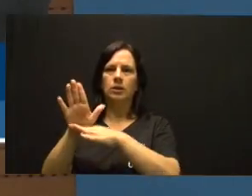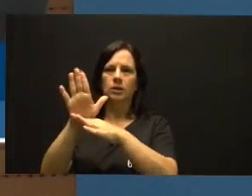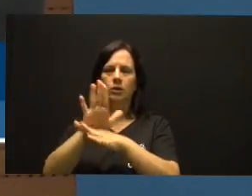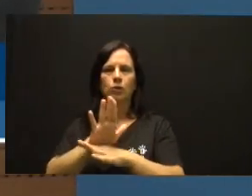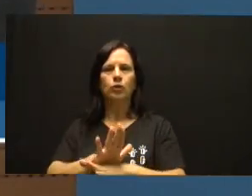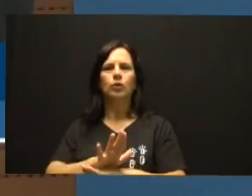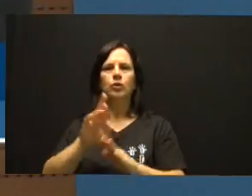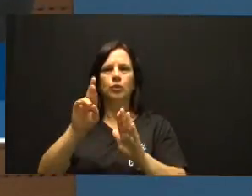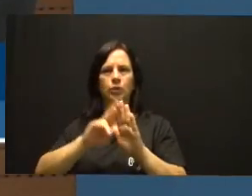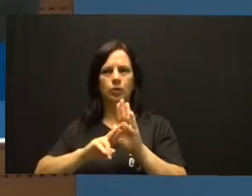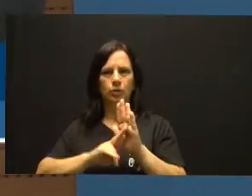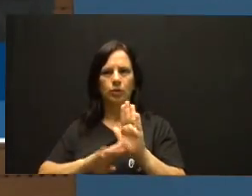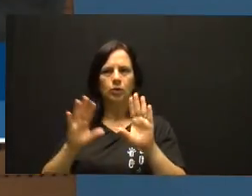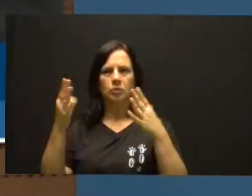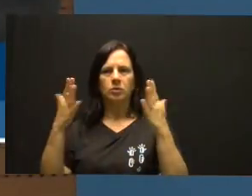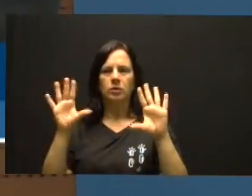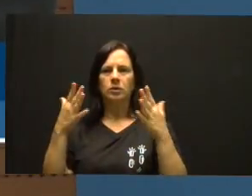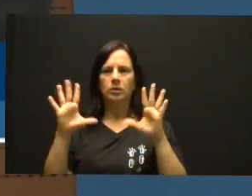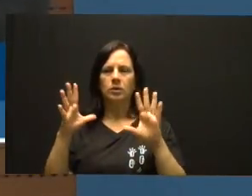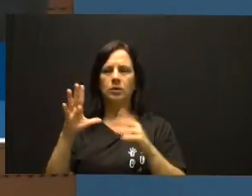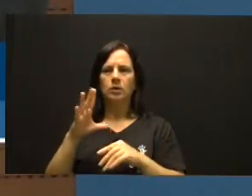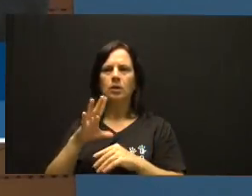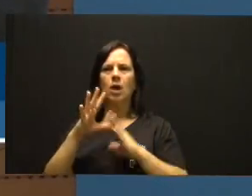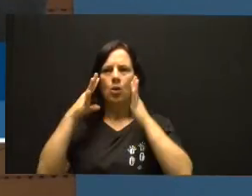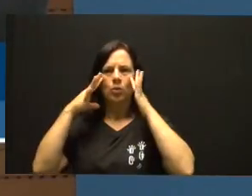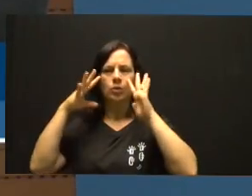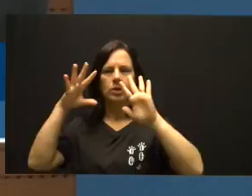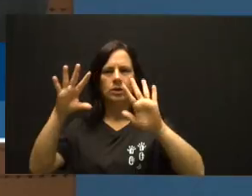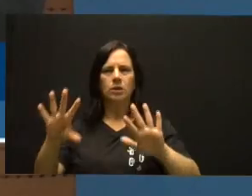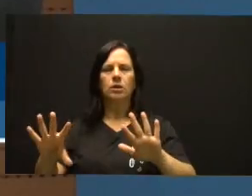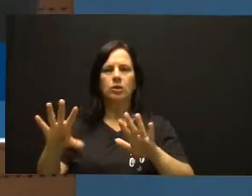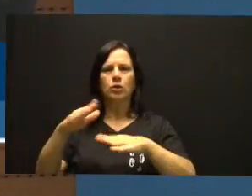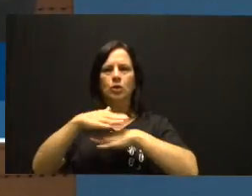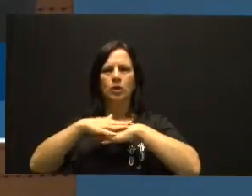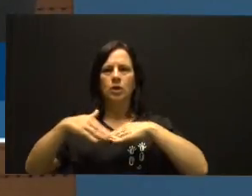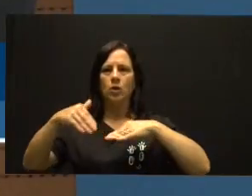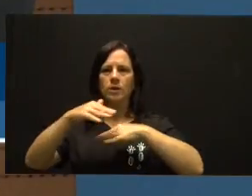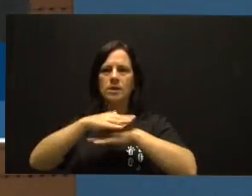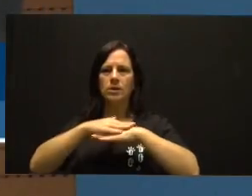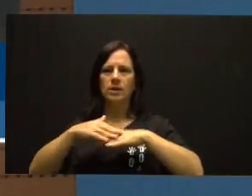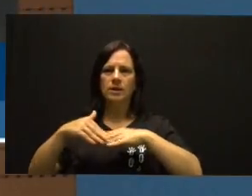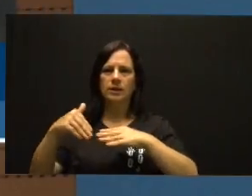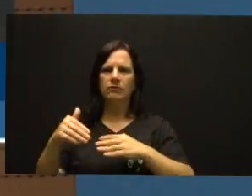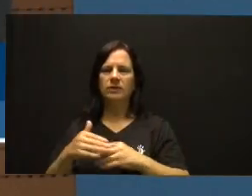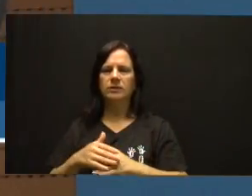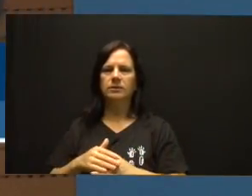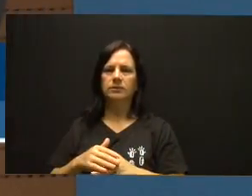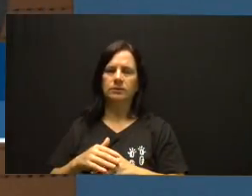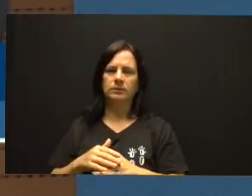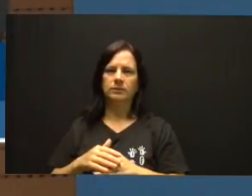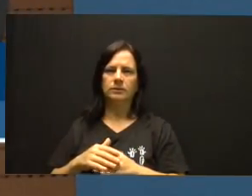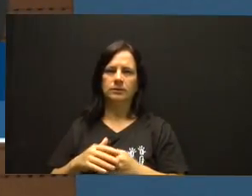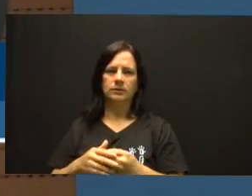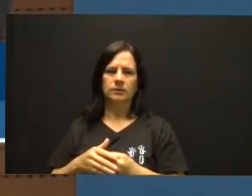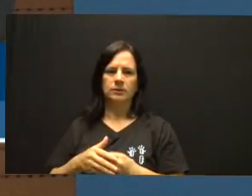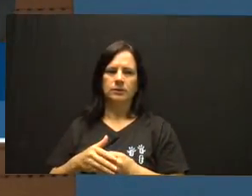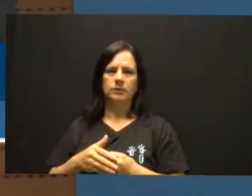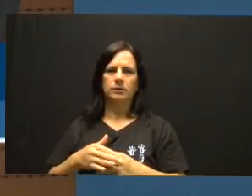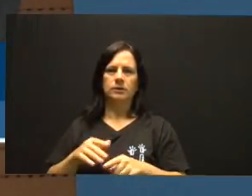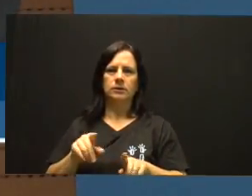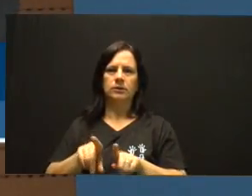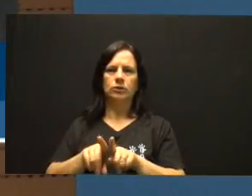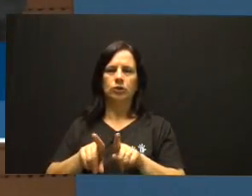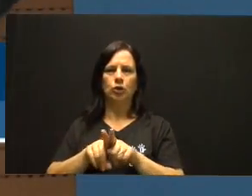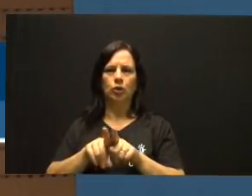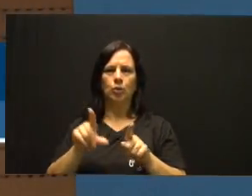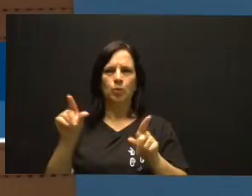seu requerimento. Parabéns, vereador Lala, pela sua atenção, pelo seu carinho com a população, que Vossa Excelência, nesses 2 meses, apesar de